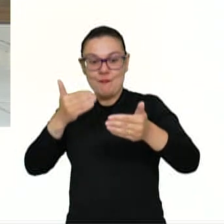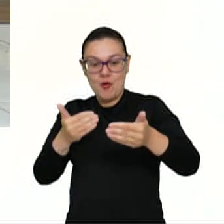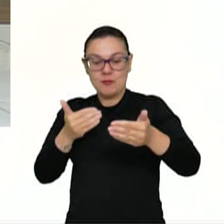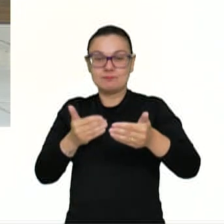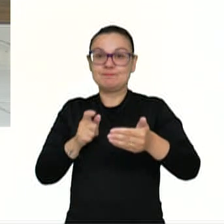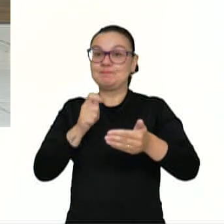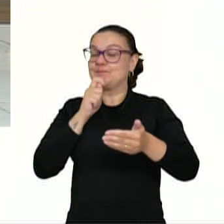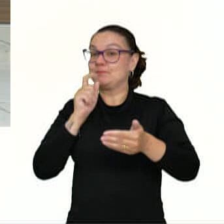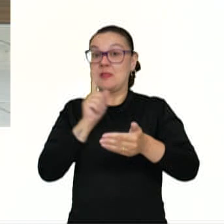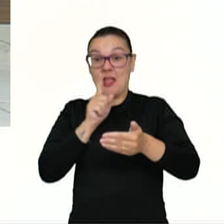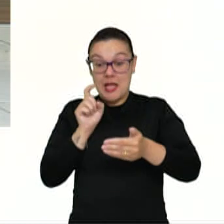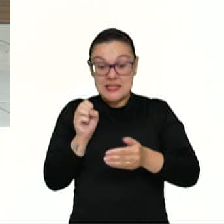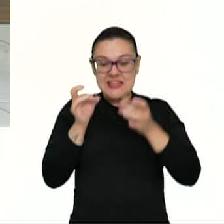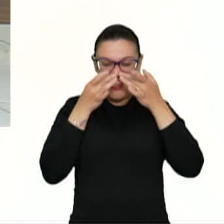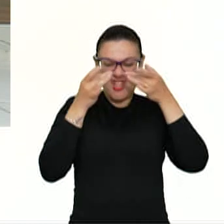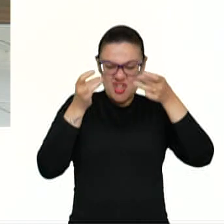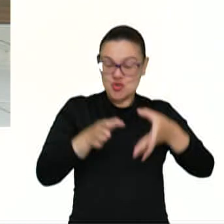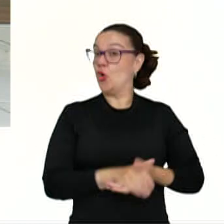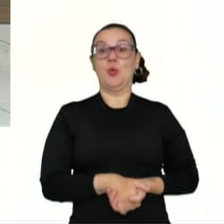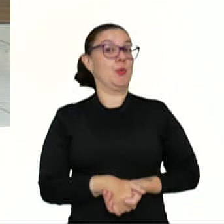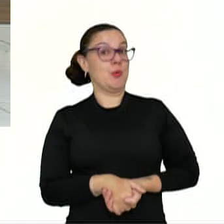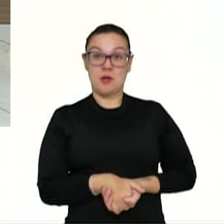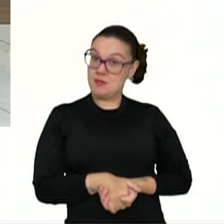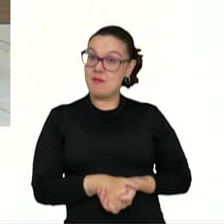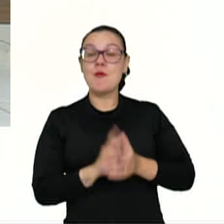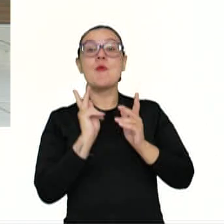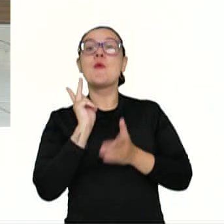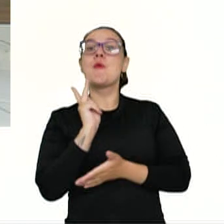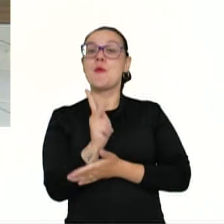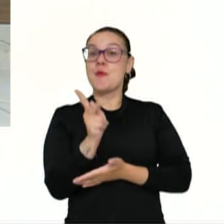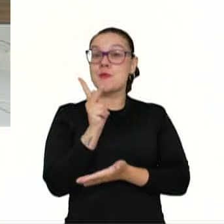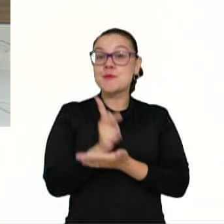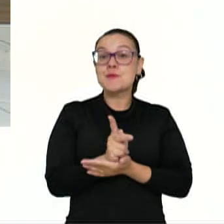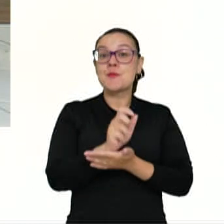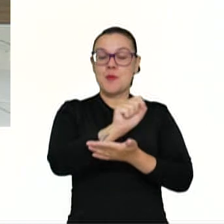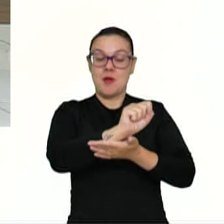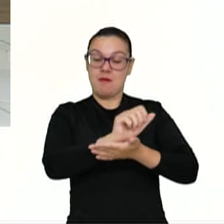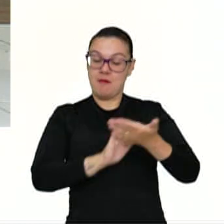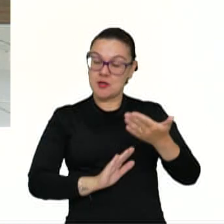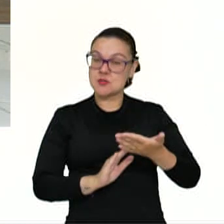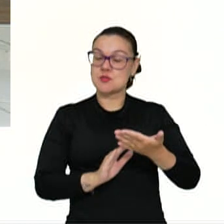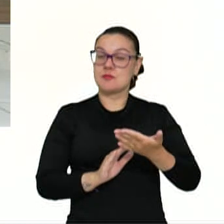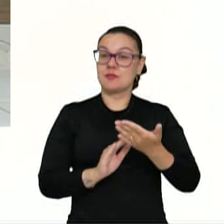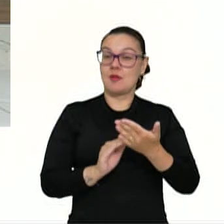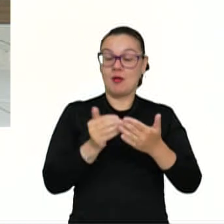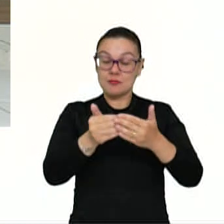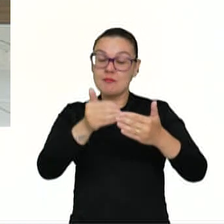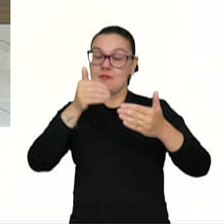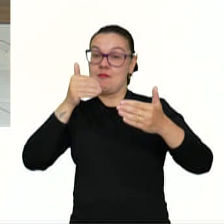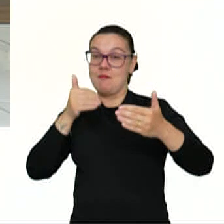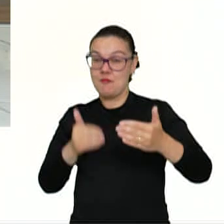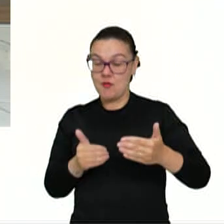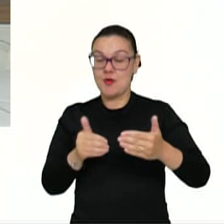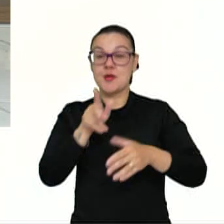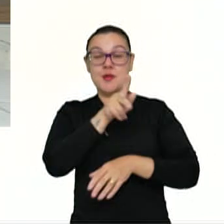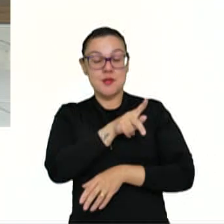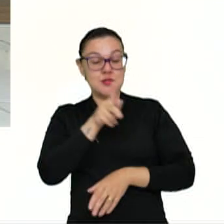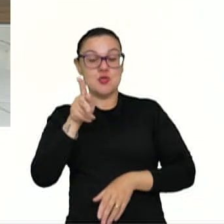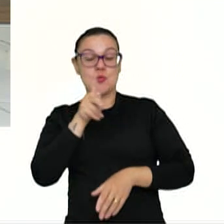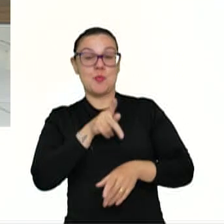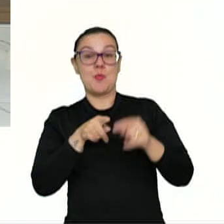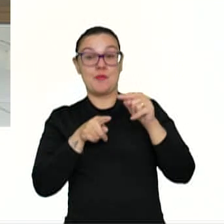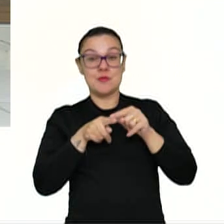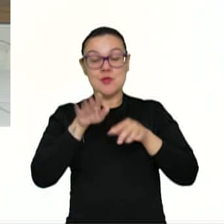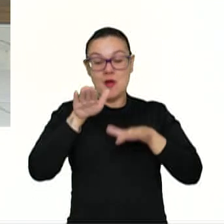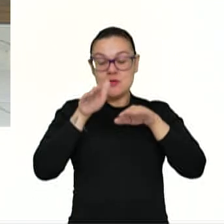não estão sem atendimento. Eles continuam também com atendimento de maneira remota e os nossos professores